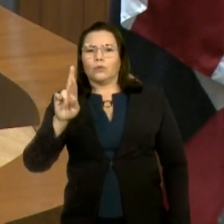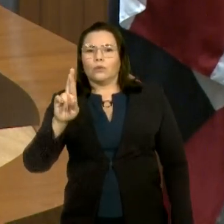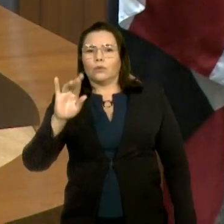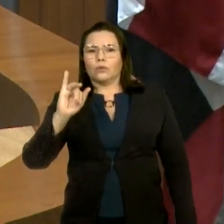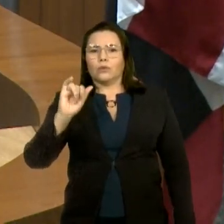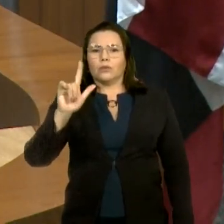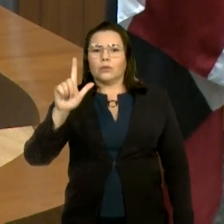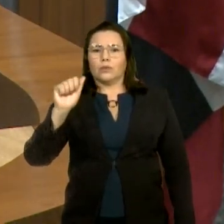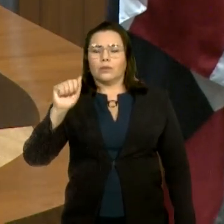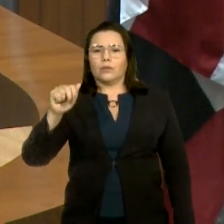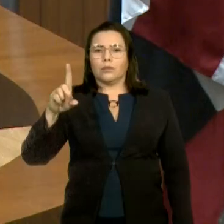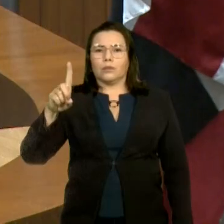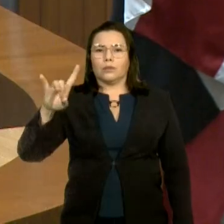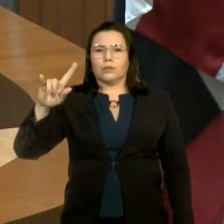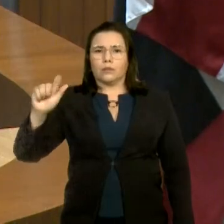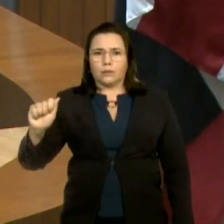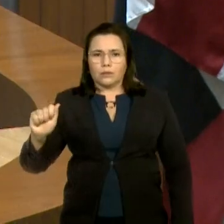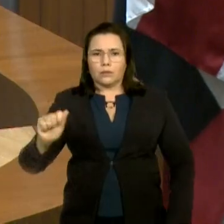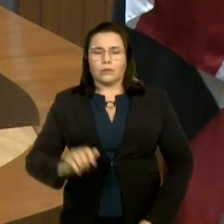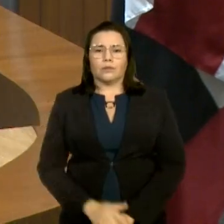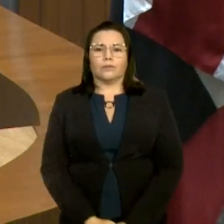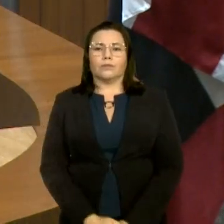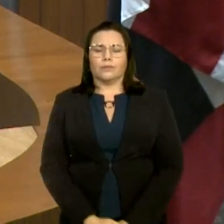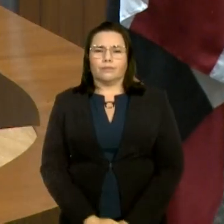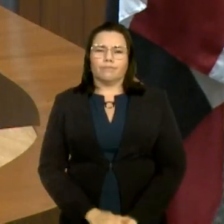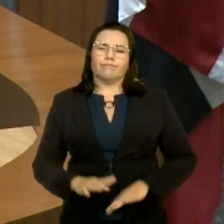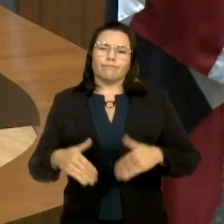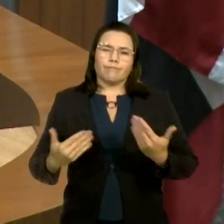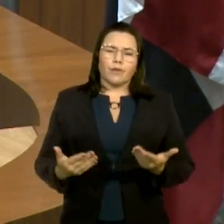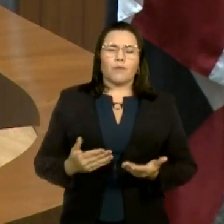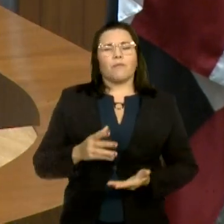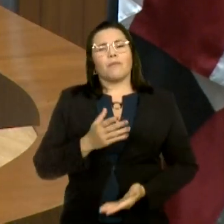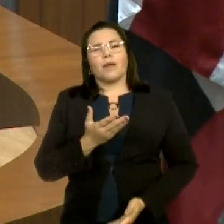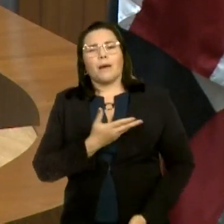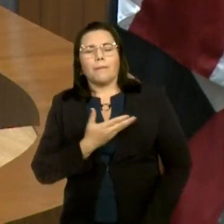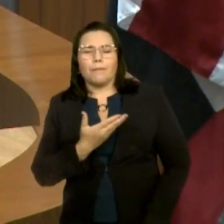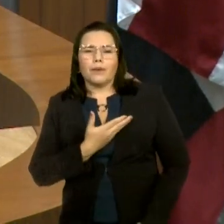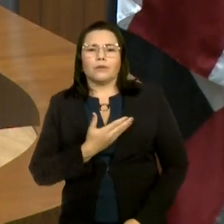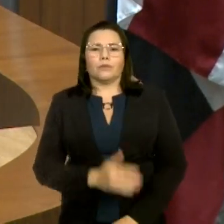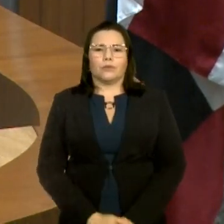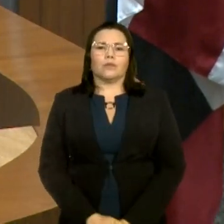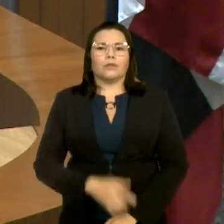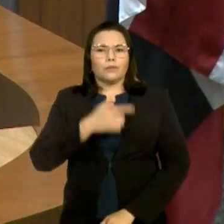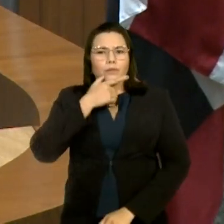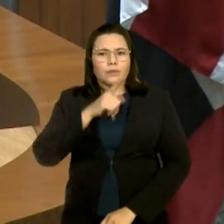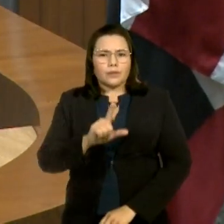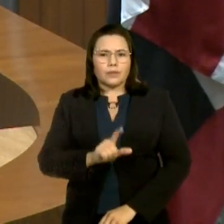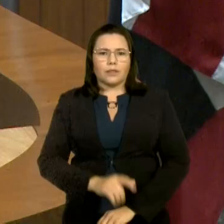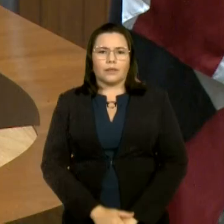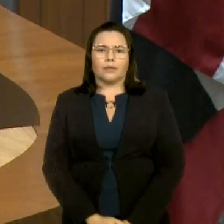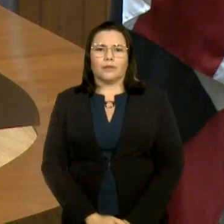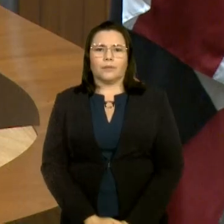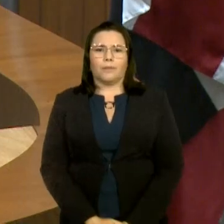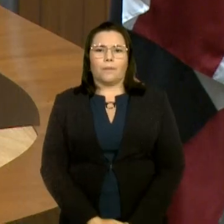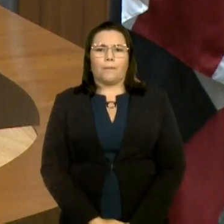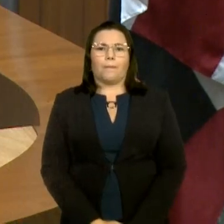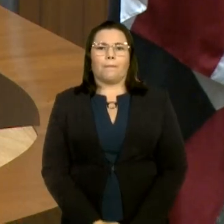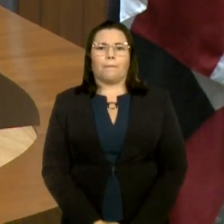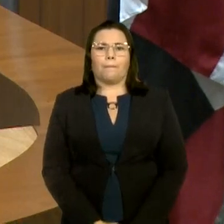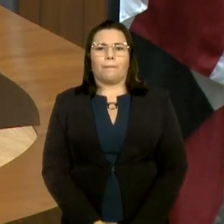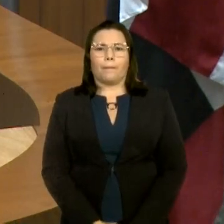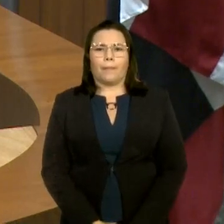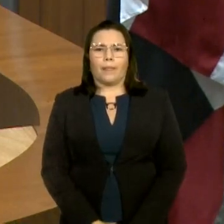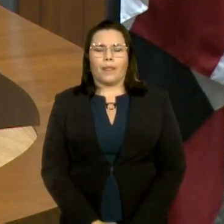fazem um bom trabalho que foram eleitos e reeleitos e faço e pontu de forma especial a